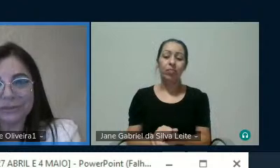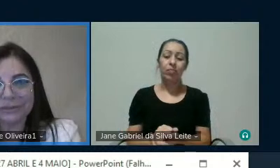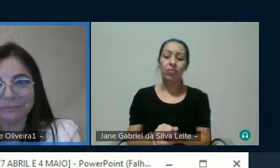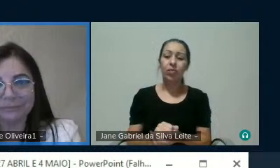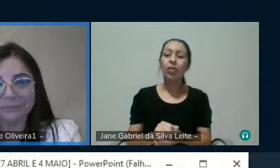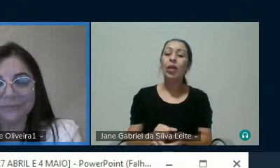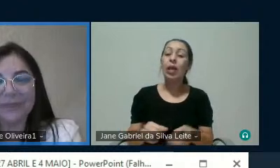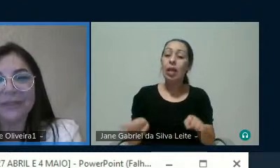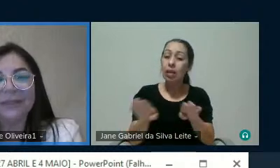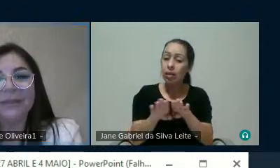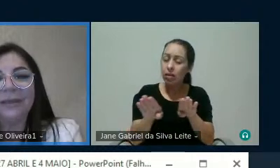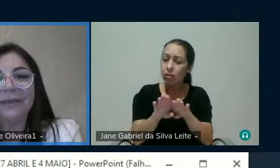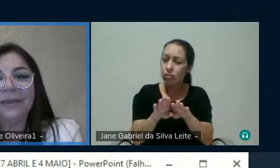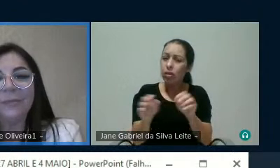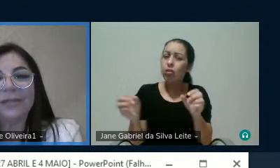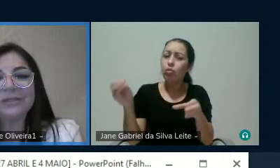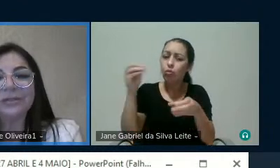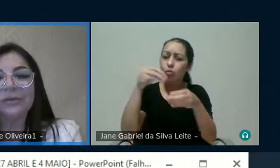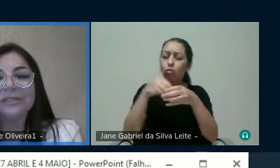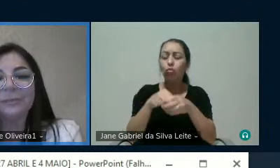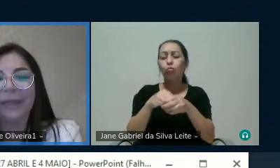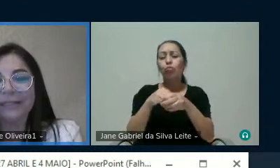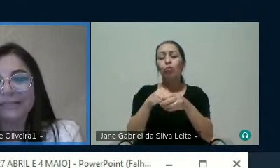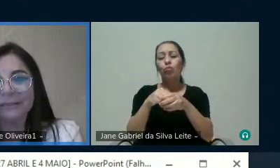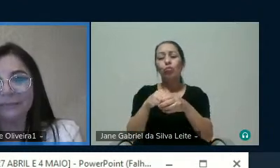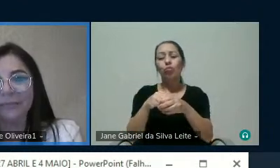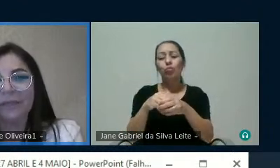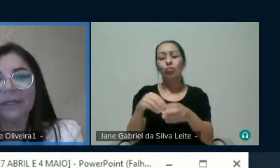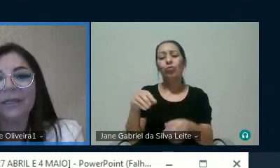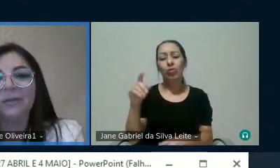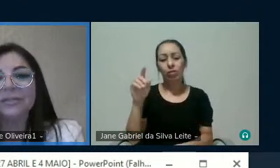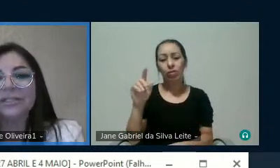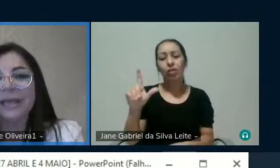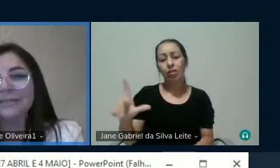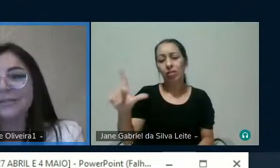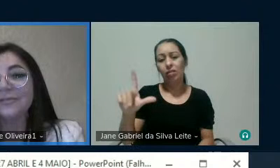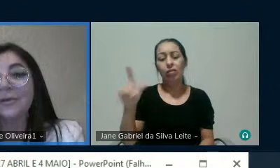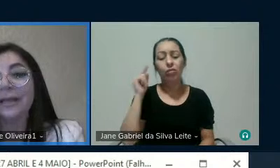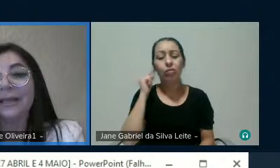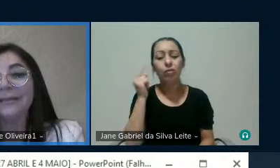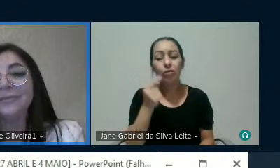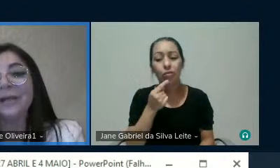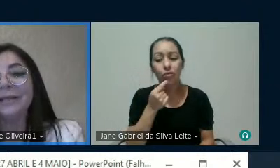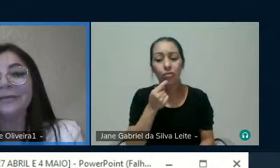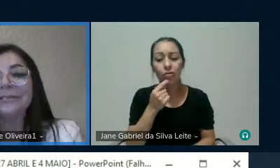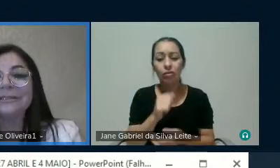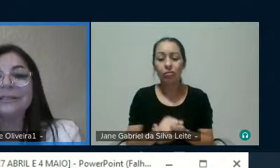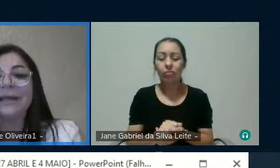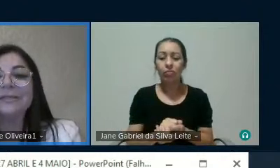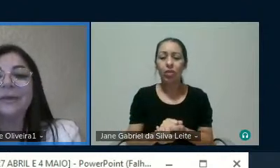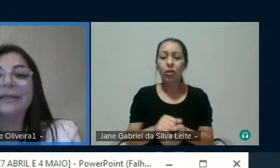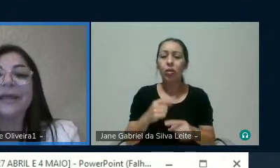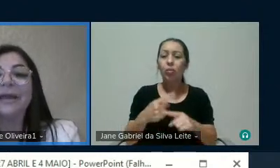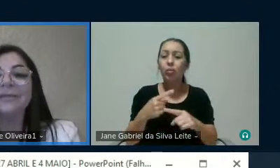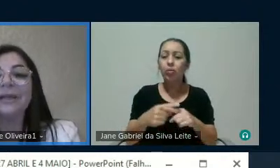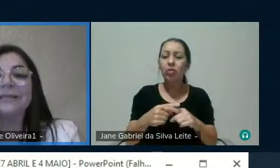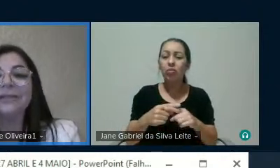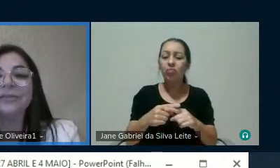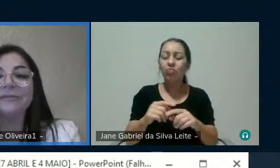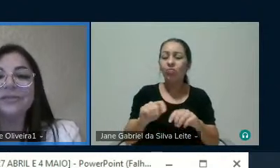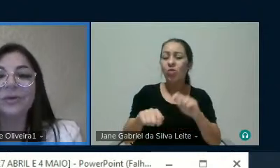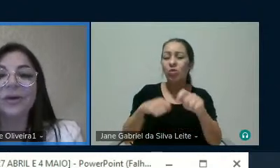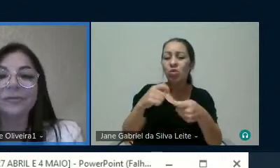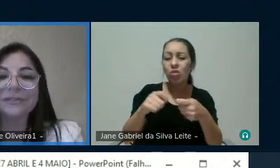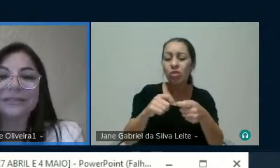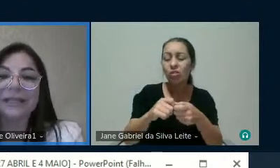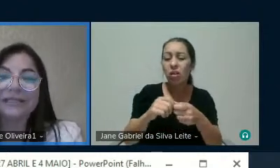literatura surda. Para Sutton Spence, os gestos vão além de uma língua de sinais para criar uma